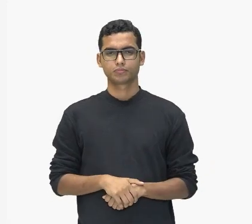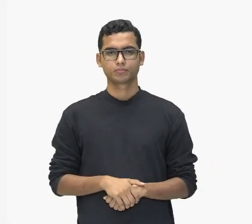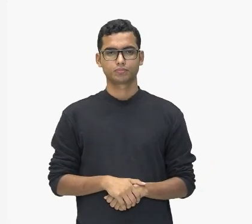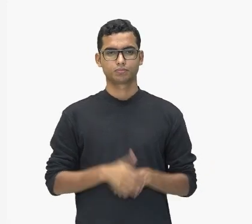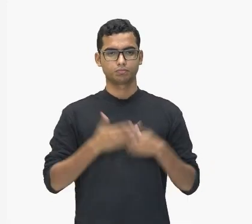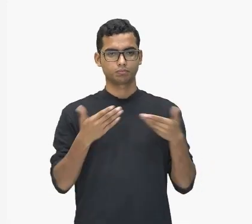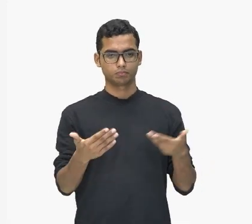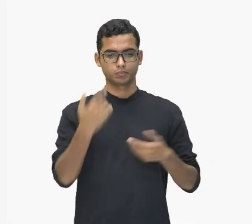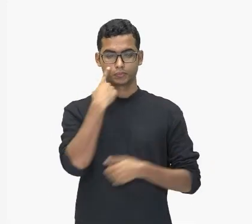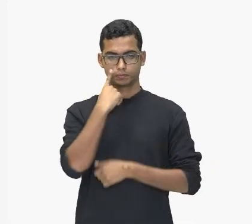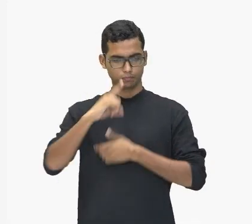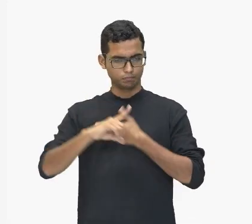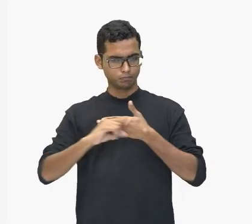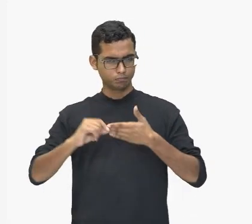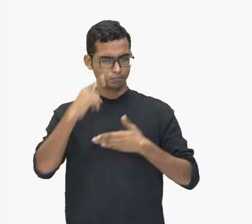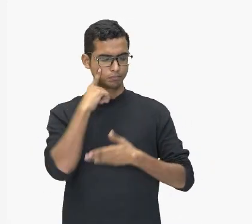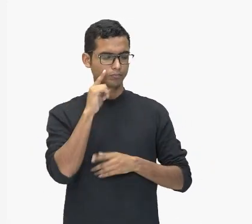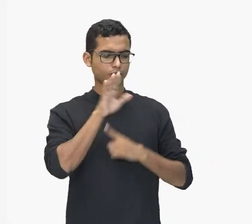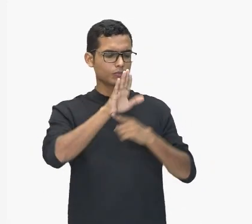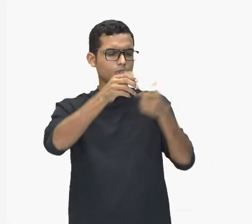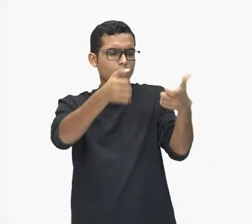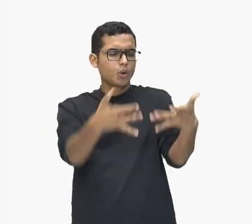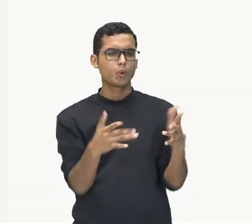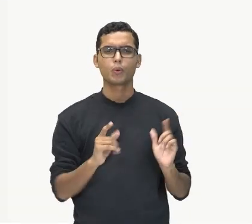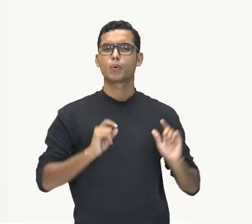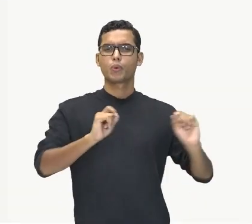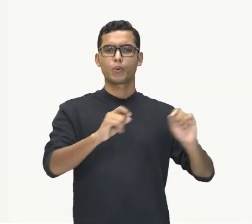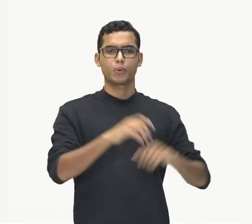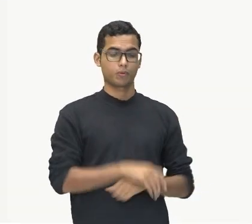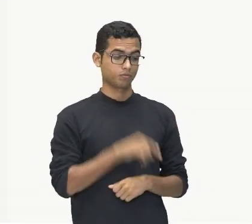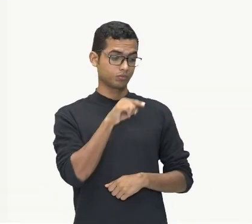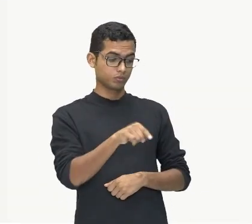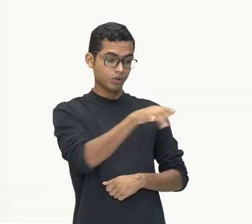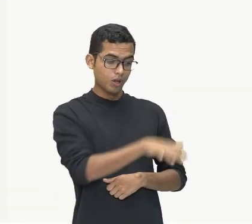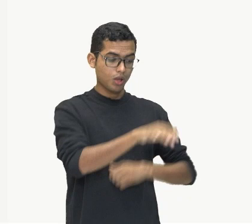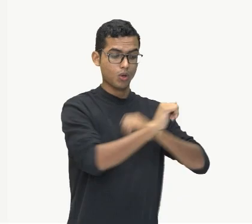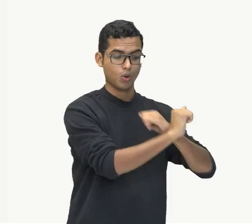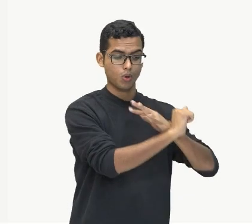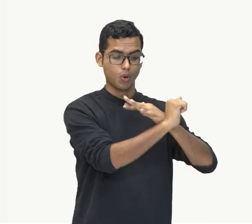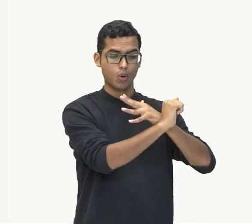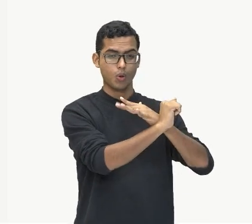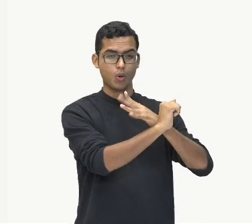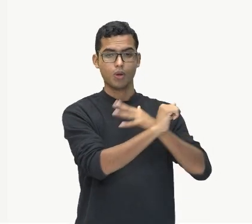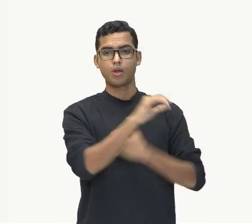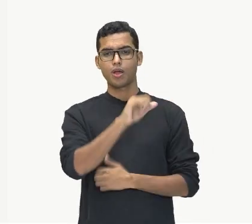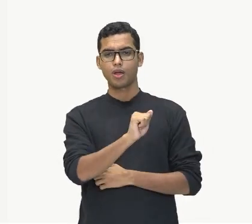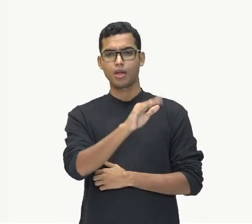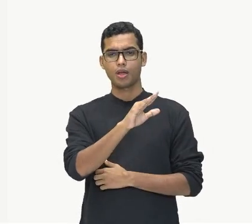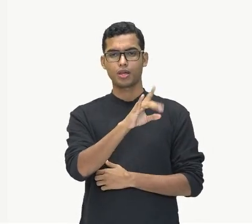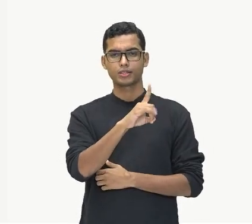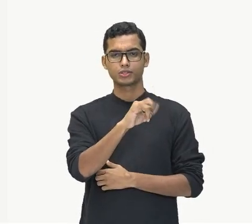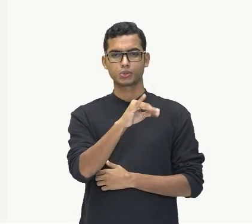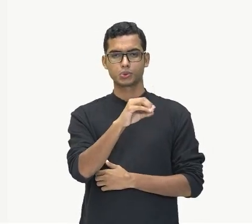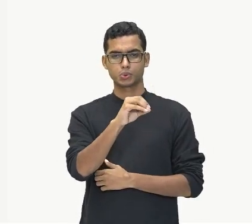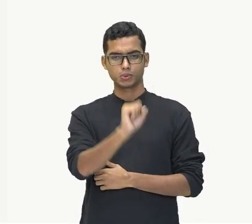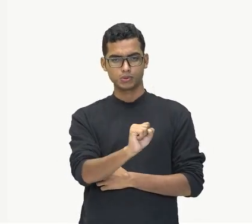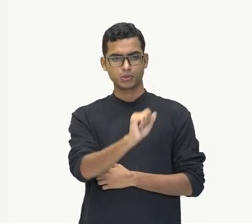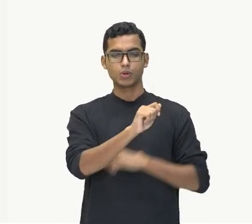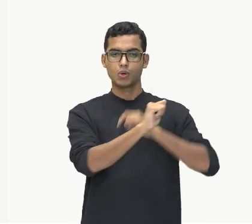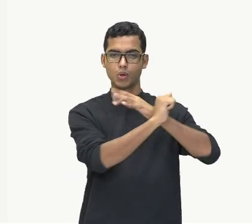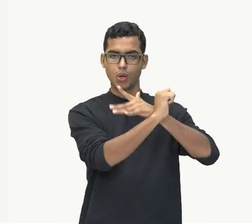Segundo Arrhenius, ácidos são compostos que em